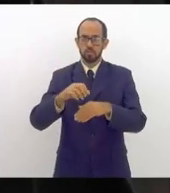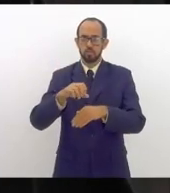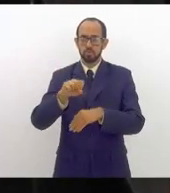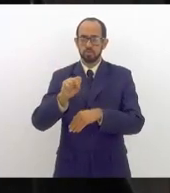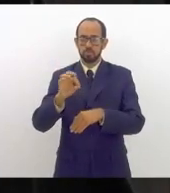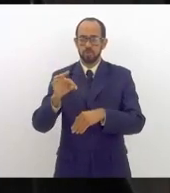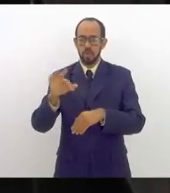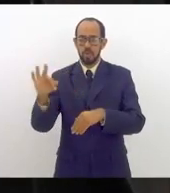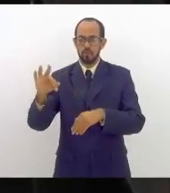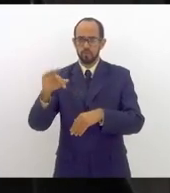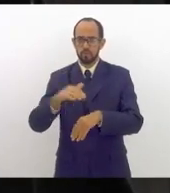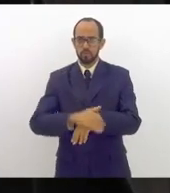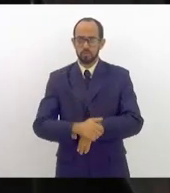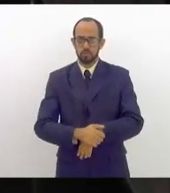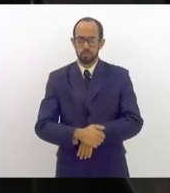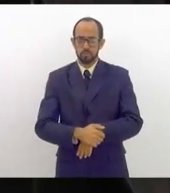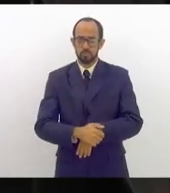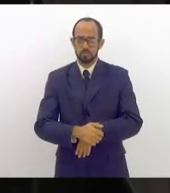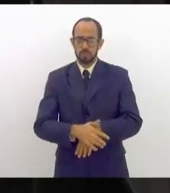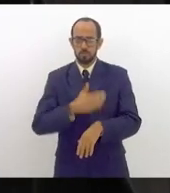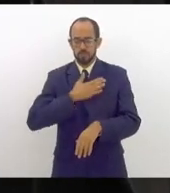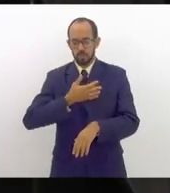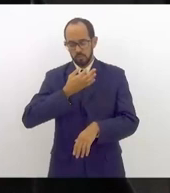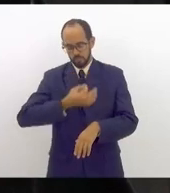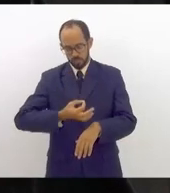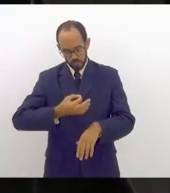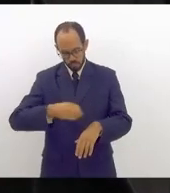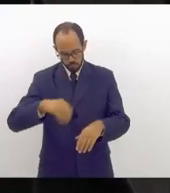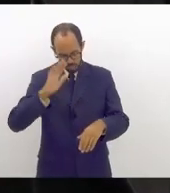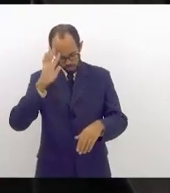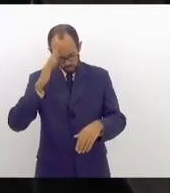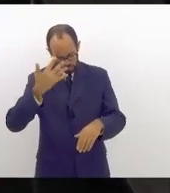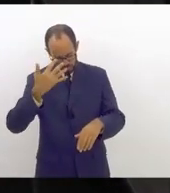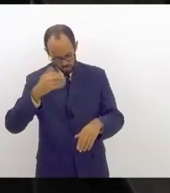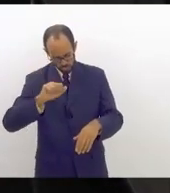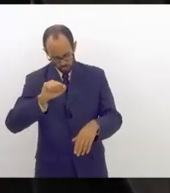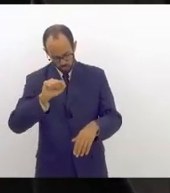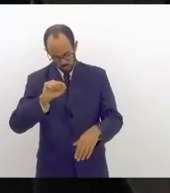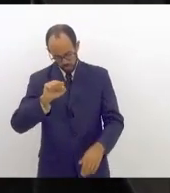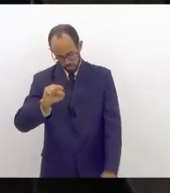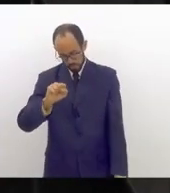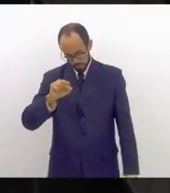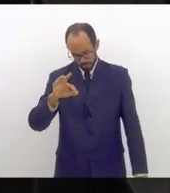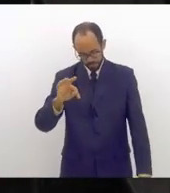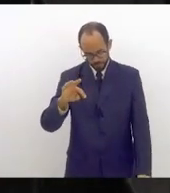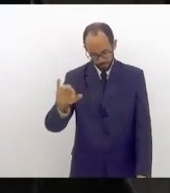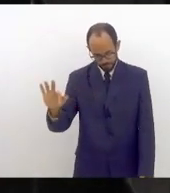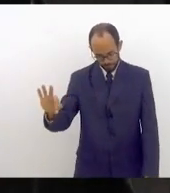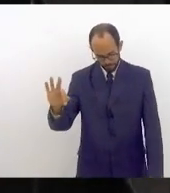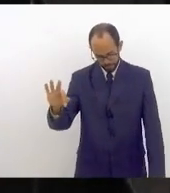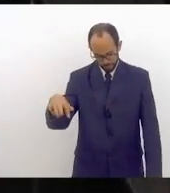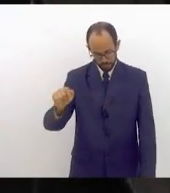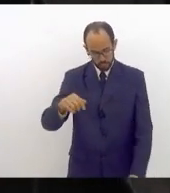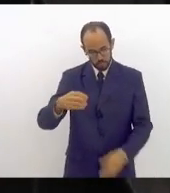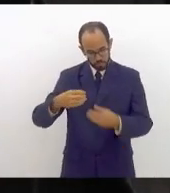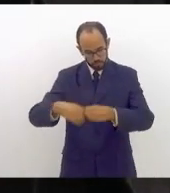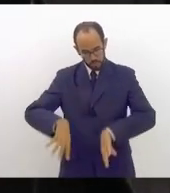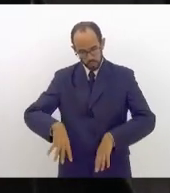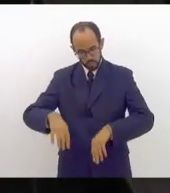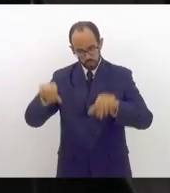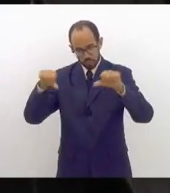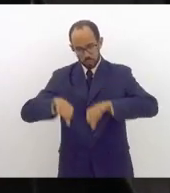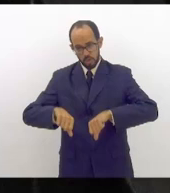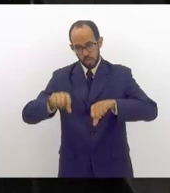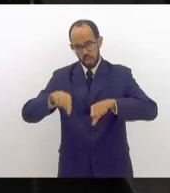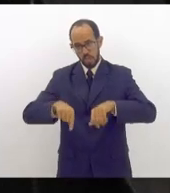E numa decisão do Supremo, onde a perda maior será para